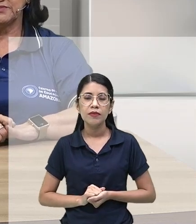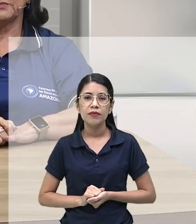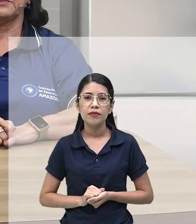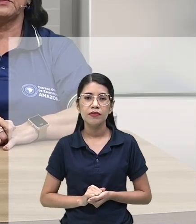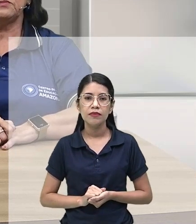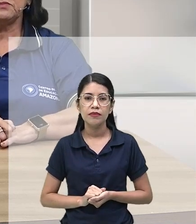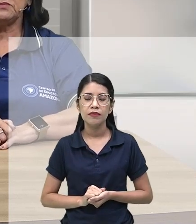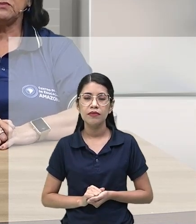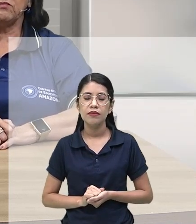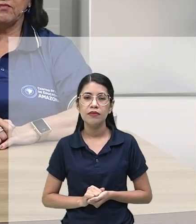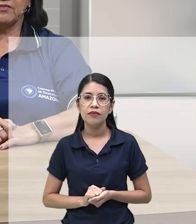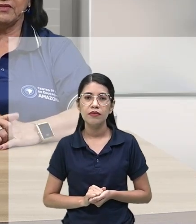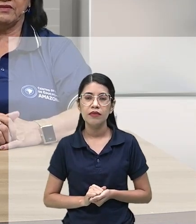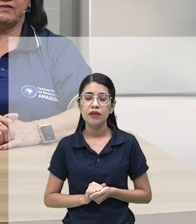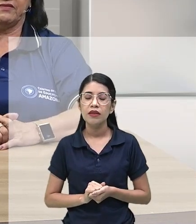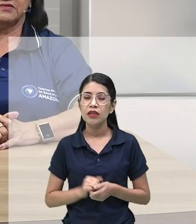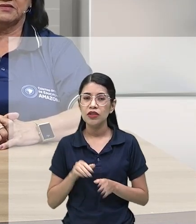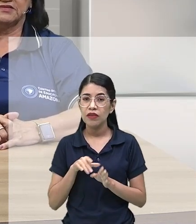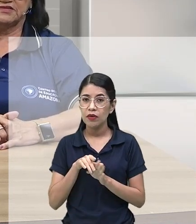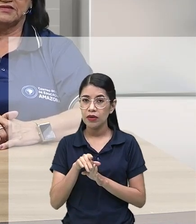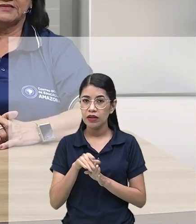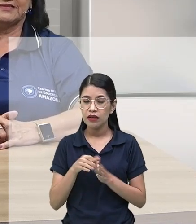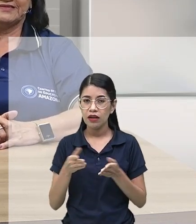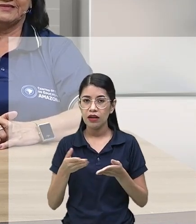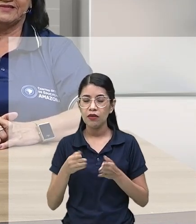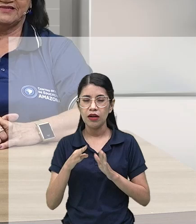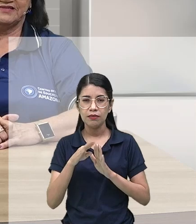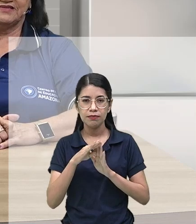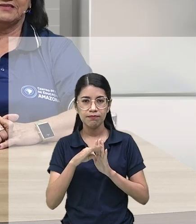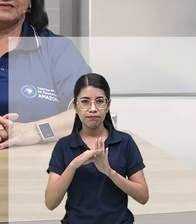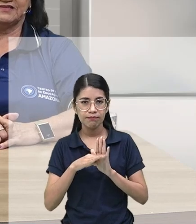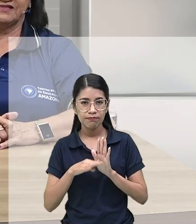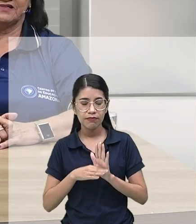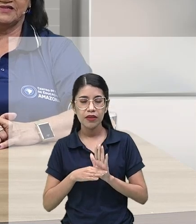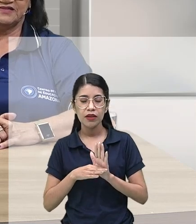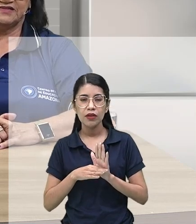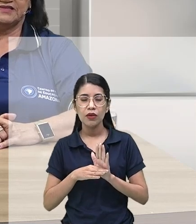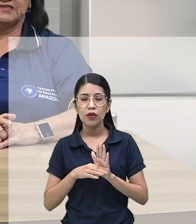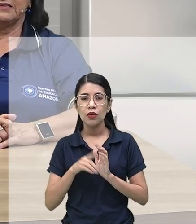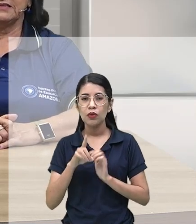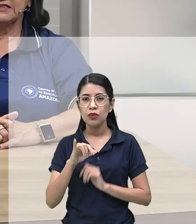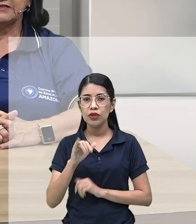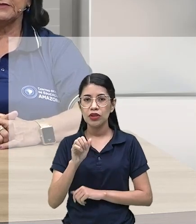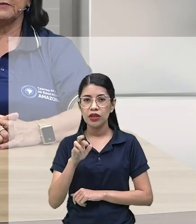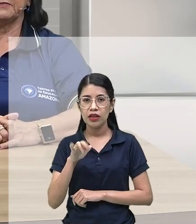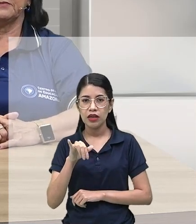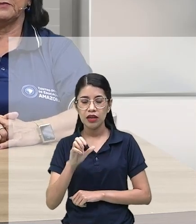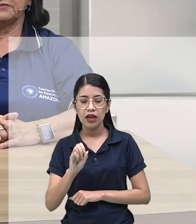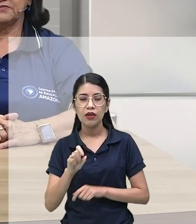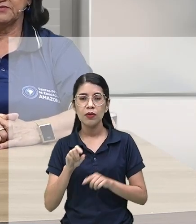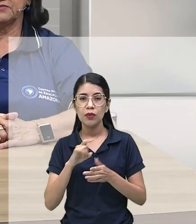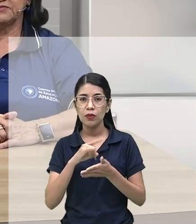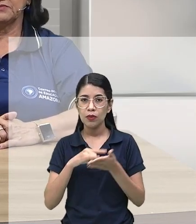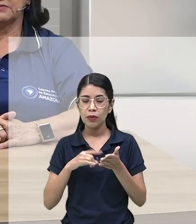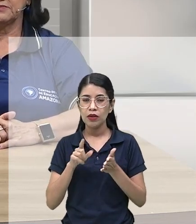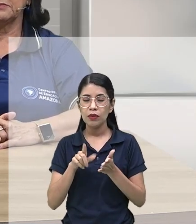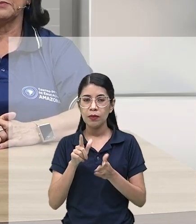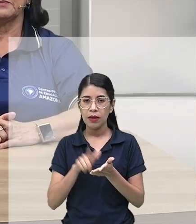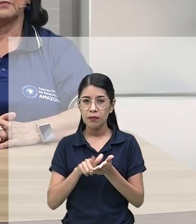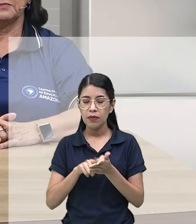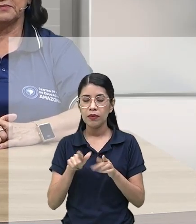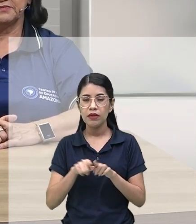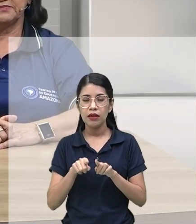Isso. Estaremos dando aí essas orientações, né, do nosso diário físico e esperamos aí contar